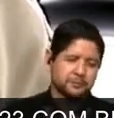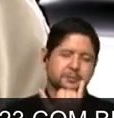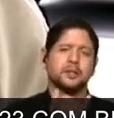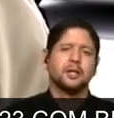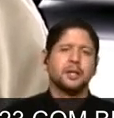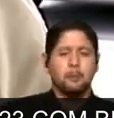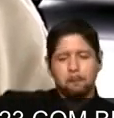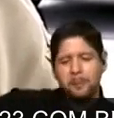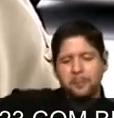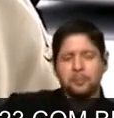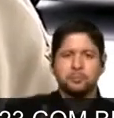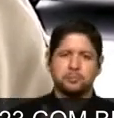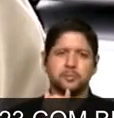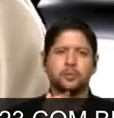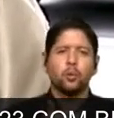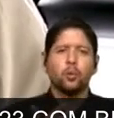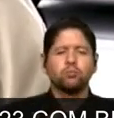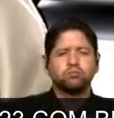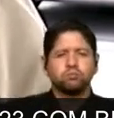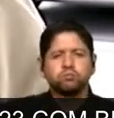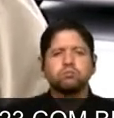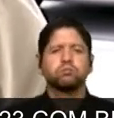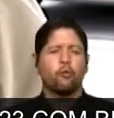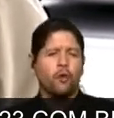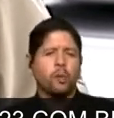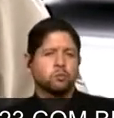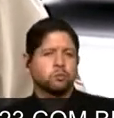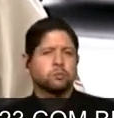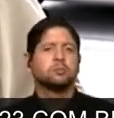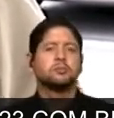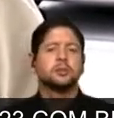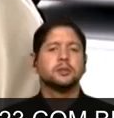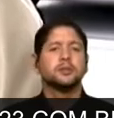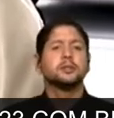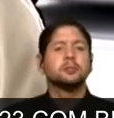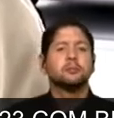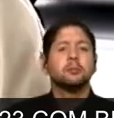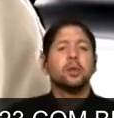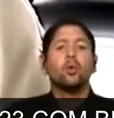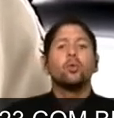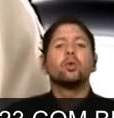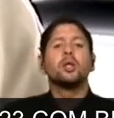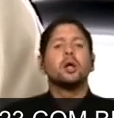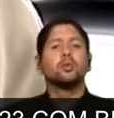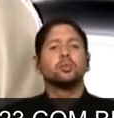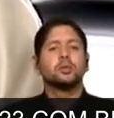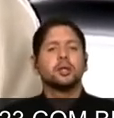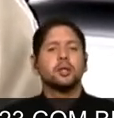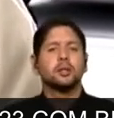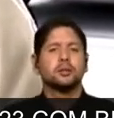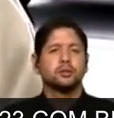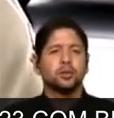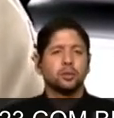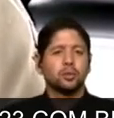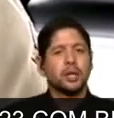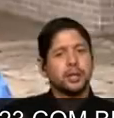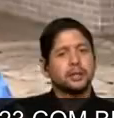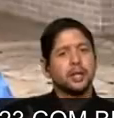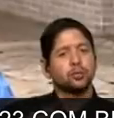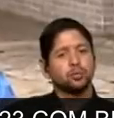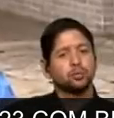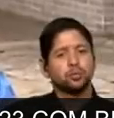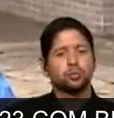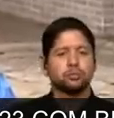parafuso, objetos cortantes, lâminas cortantes, né? E deve ter também indicação de faixa etária de uso,